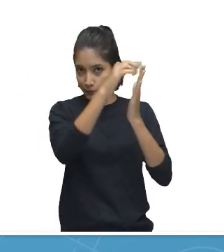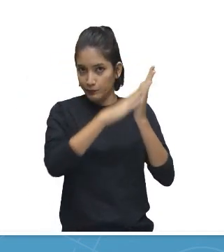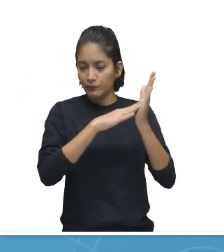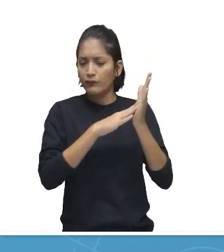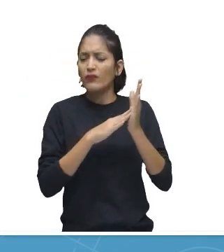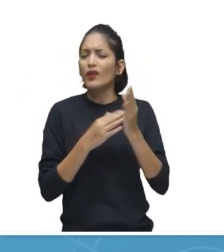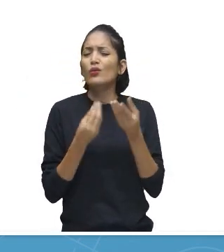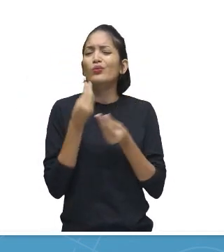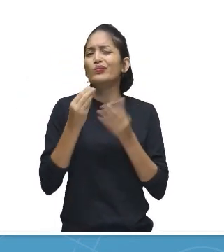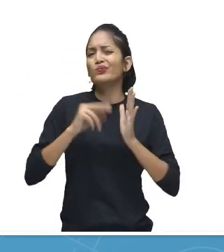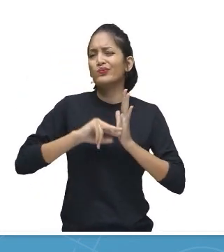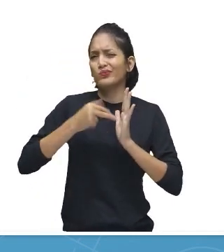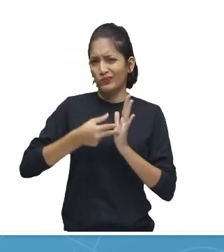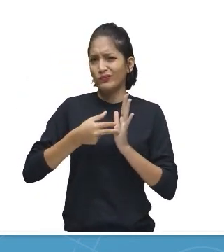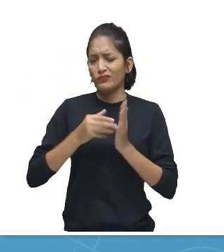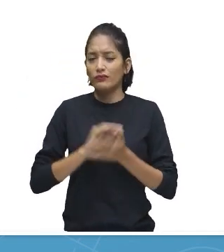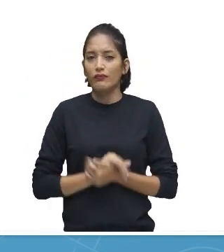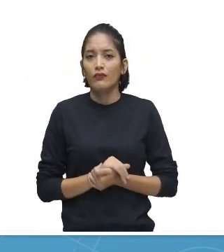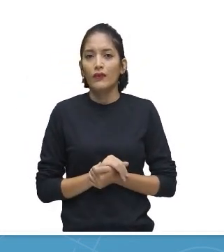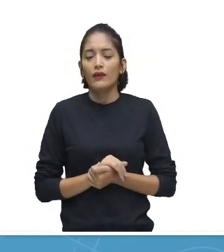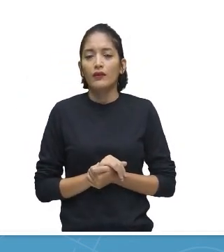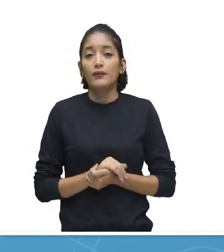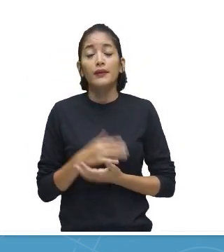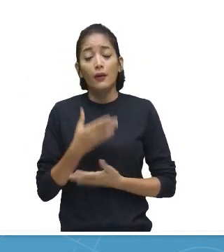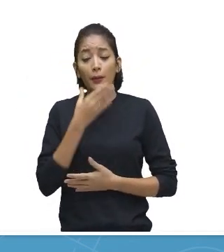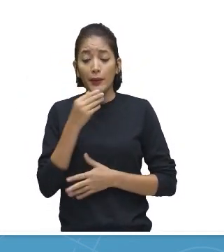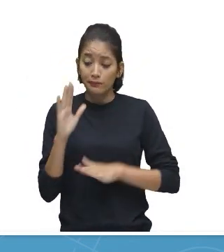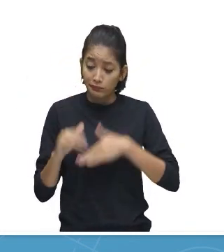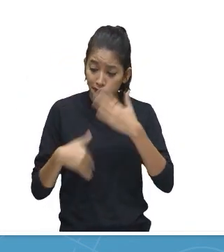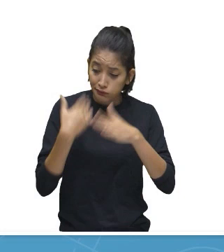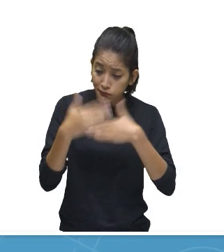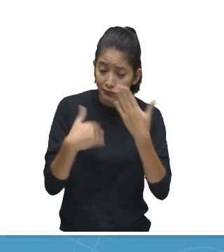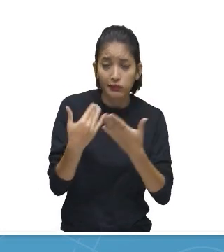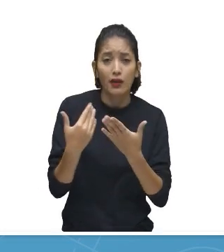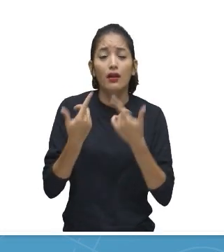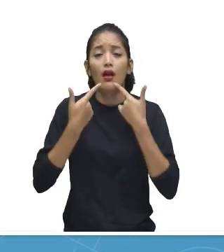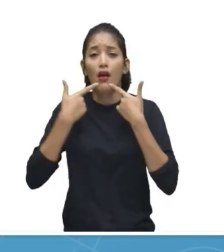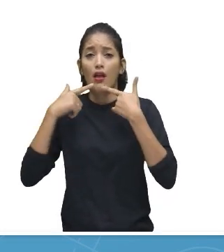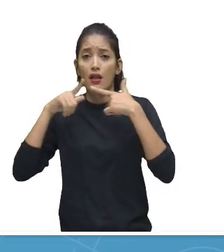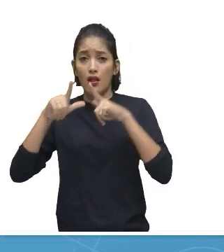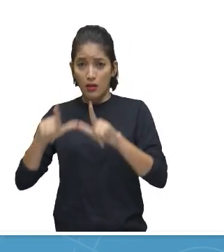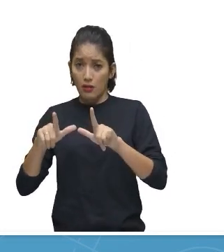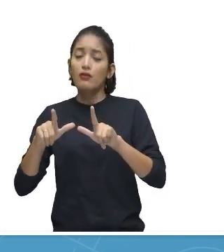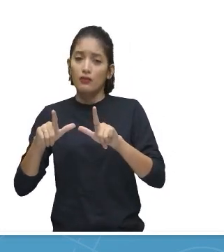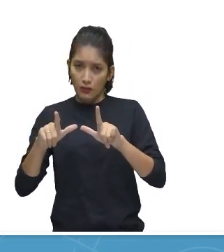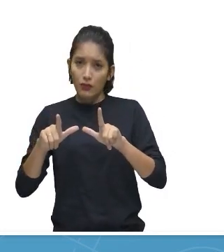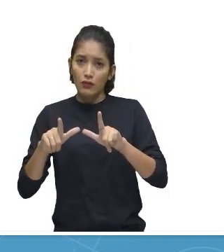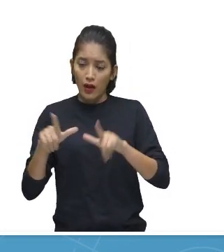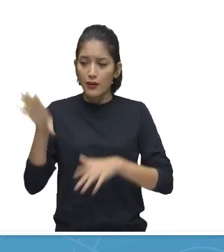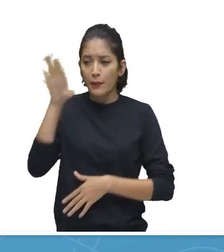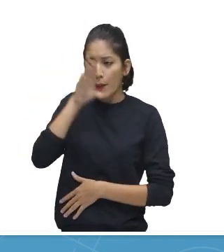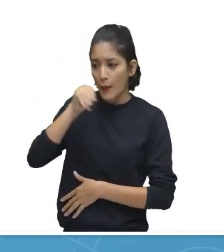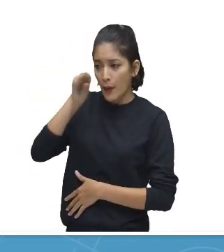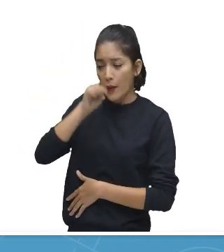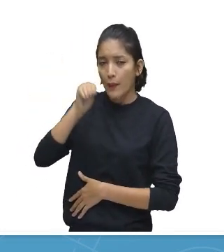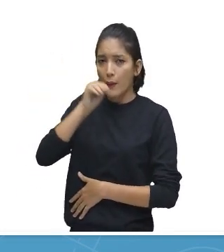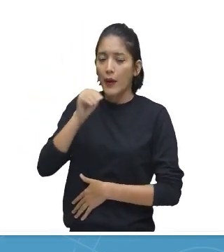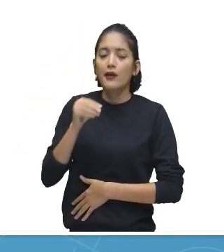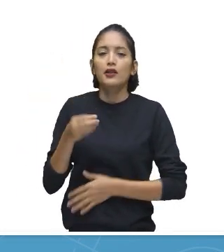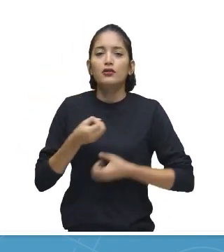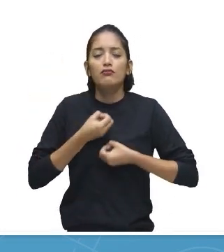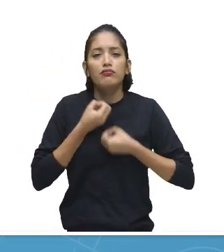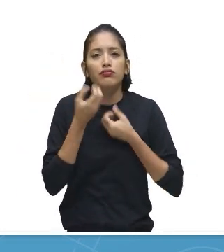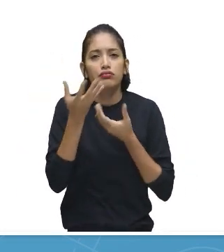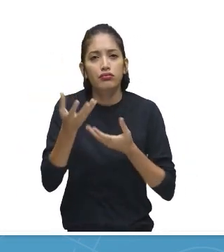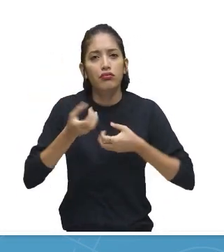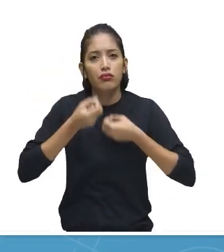assim, professora? O homem, ele foi se desenvolvendo até chegar à sua linguagem, a linguagem verbal, né? De estar se expressando.